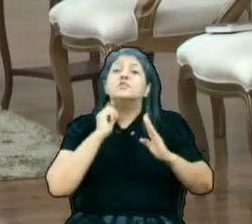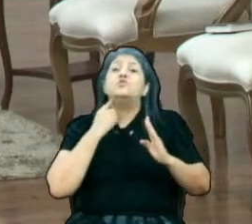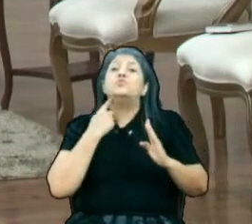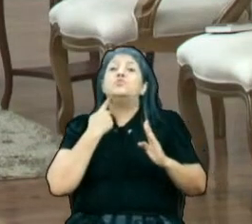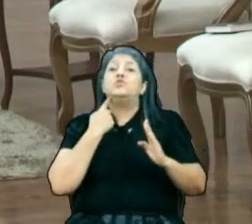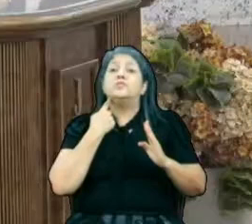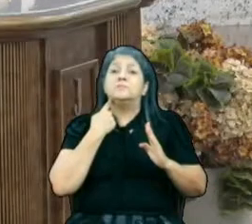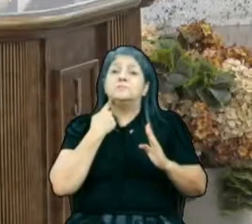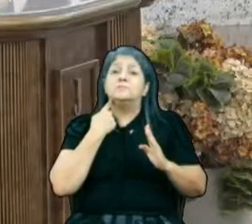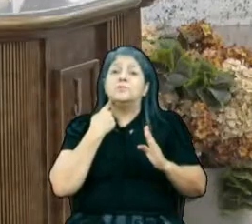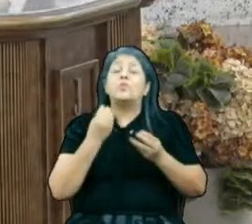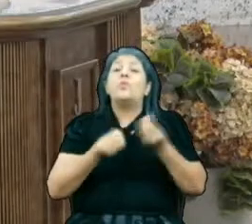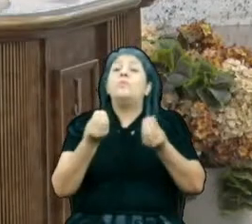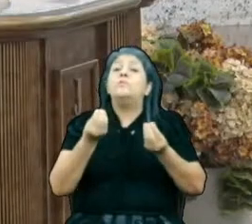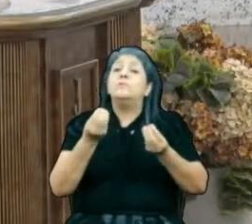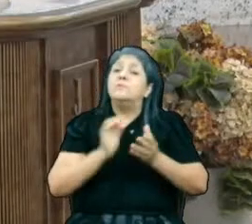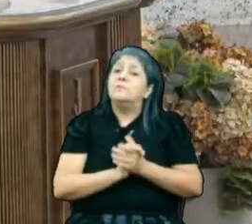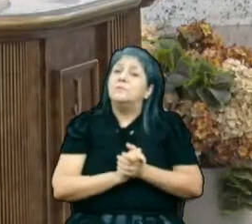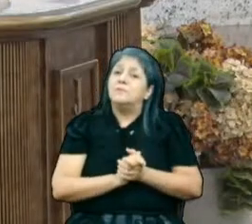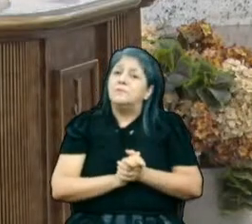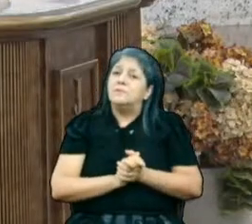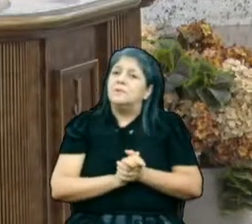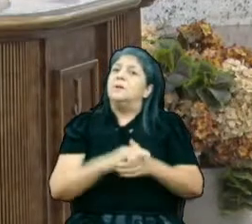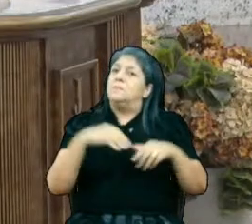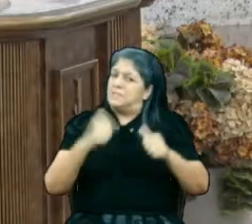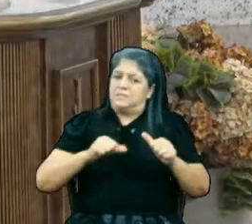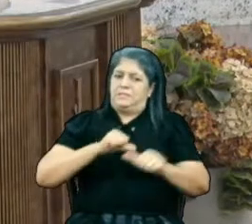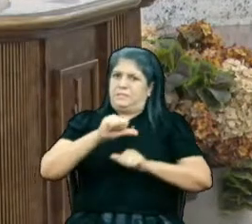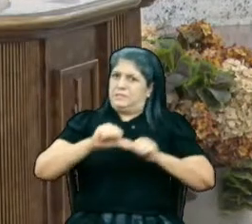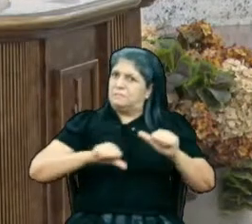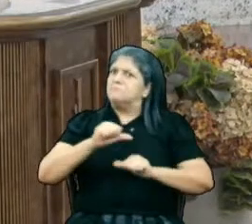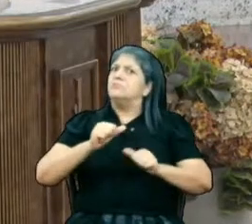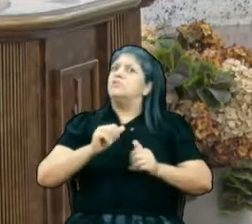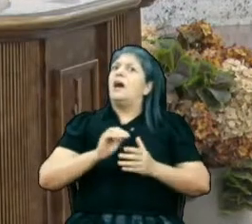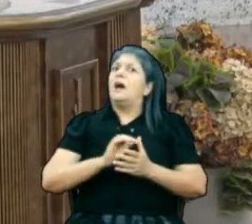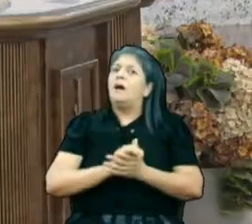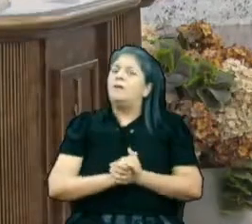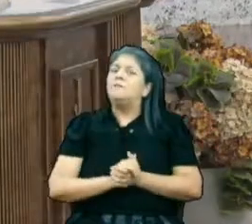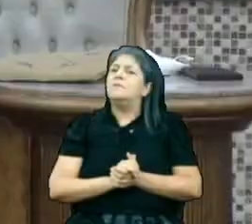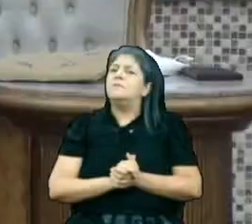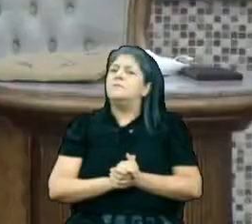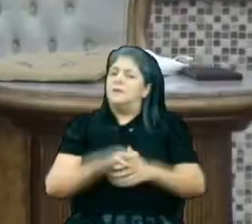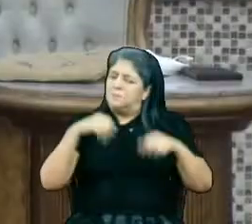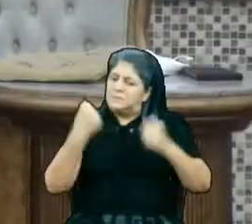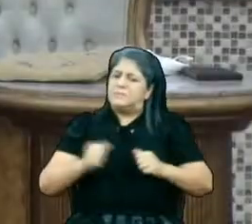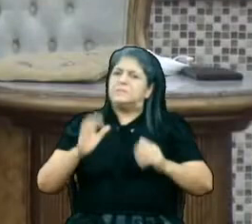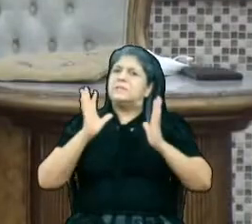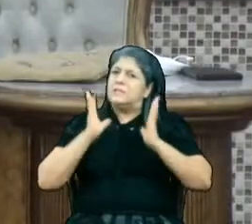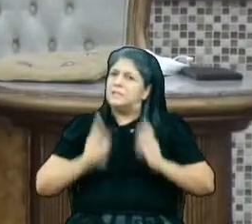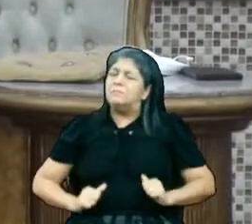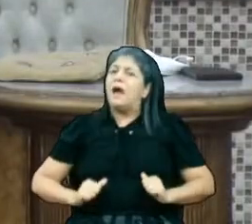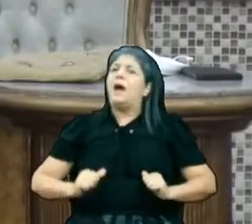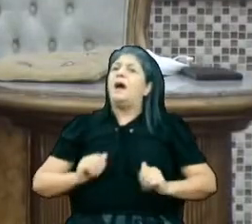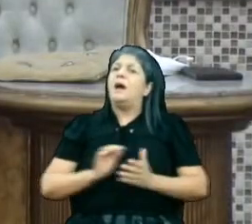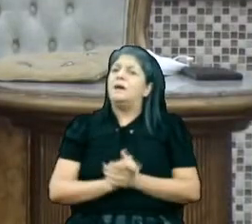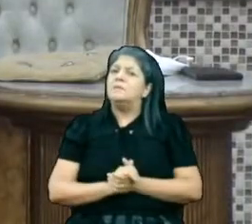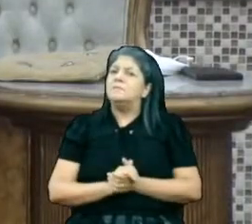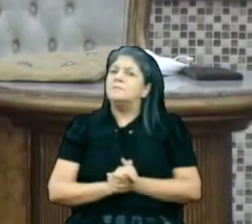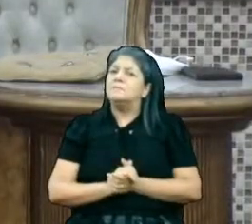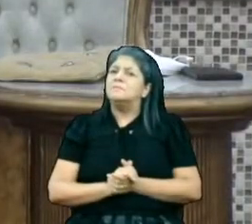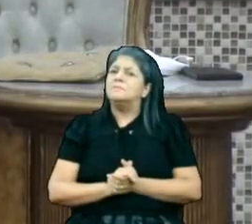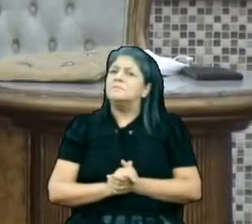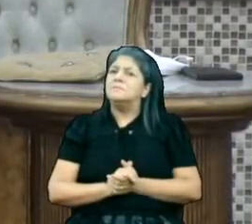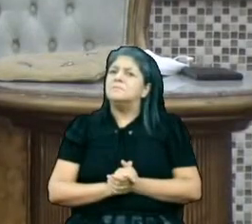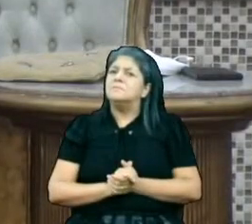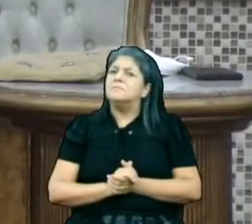e se a casa está suja usava um rebuliço e se levar a mulher disse olha eu vou me levantar